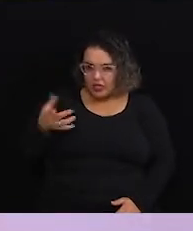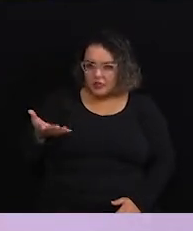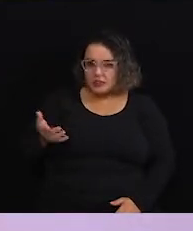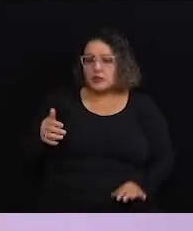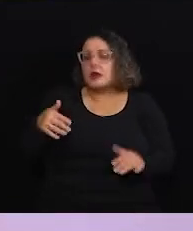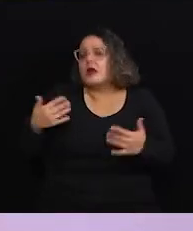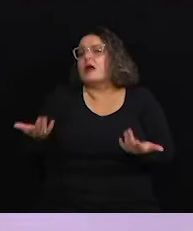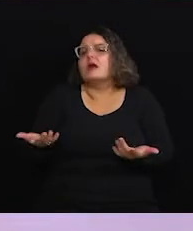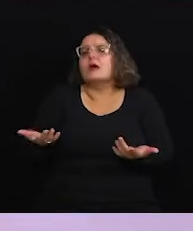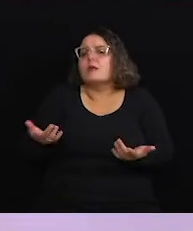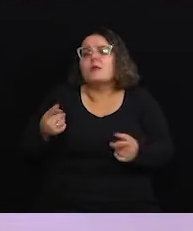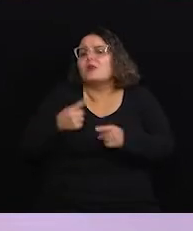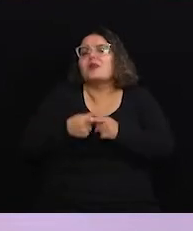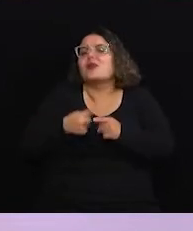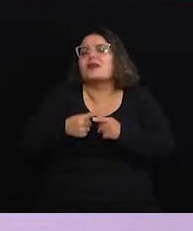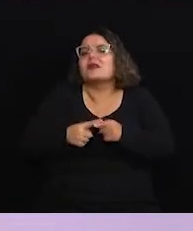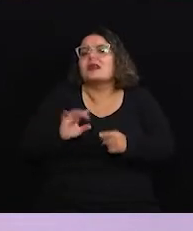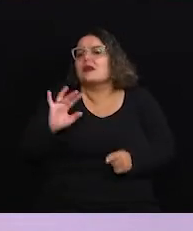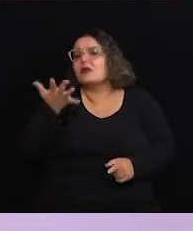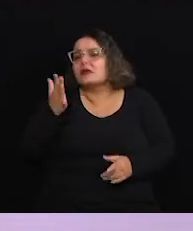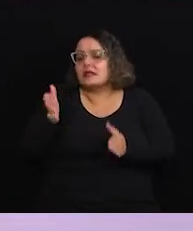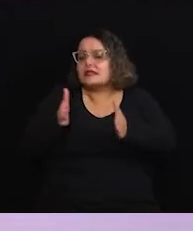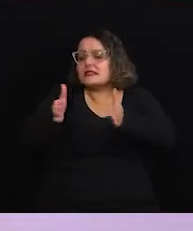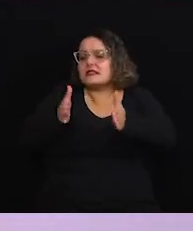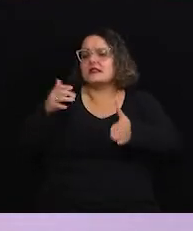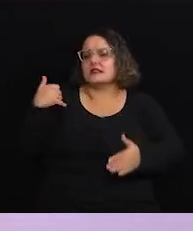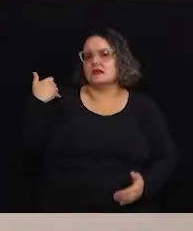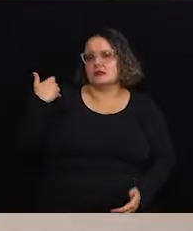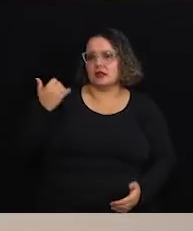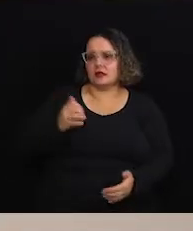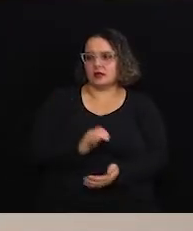E qual que é o motivo de surgir nessa faixa etária?